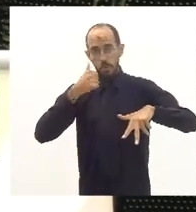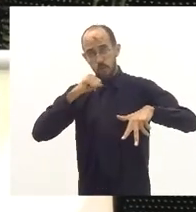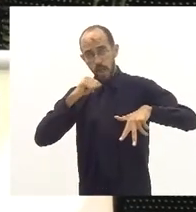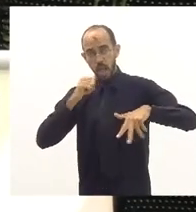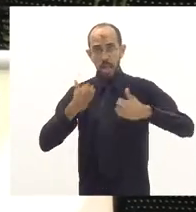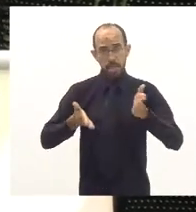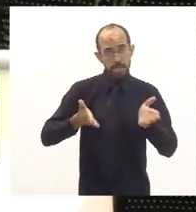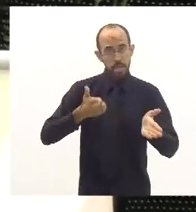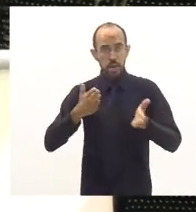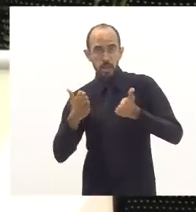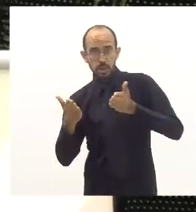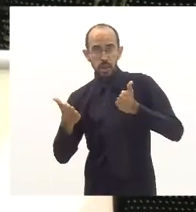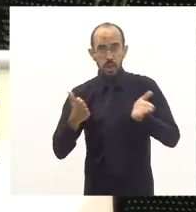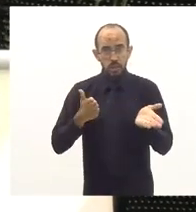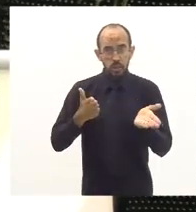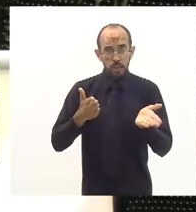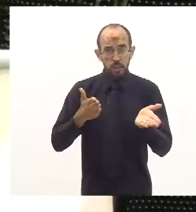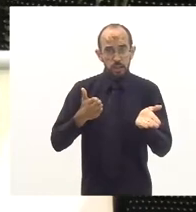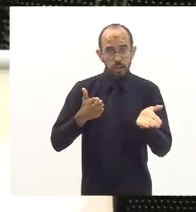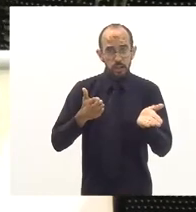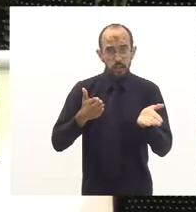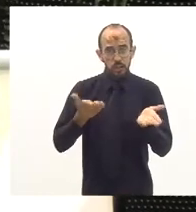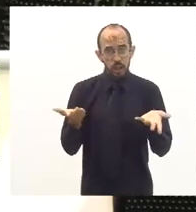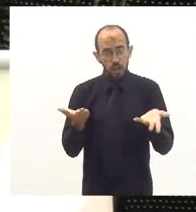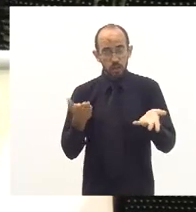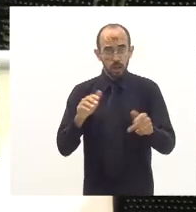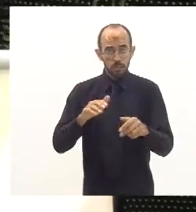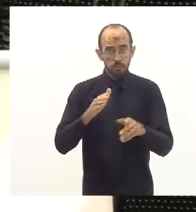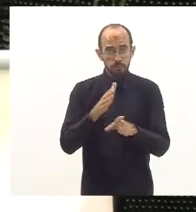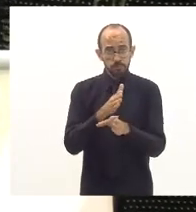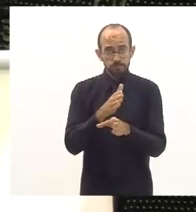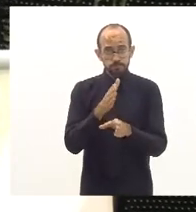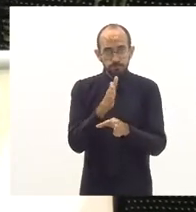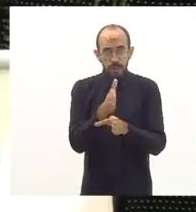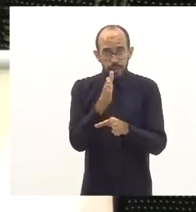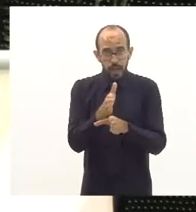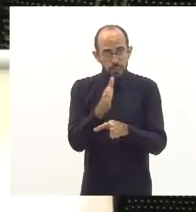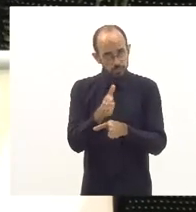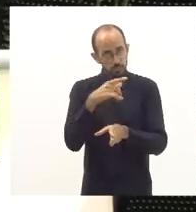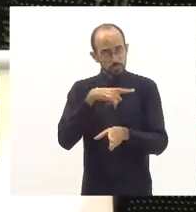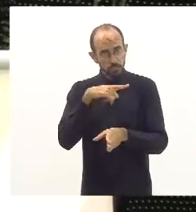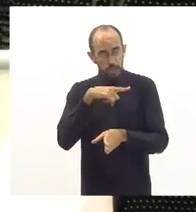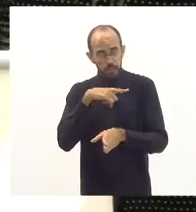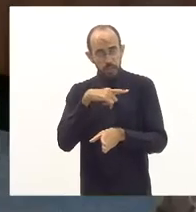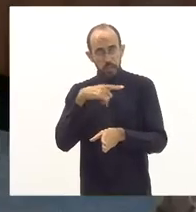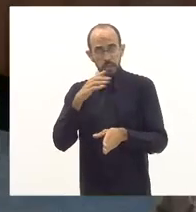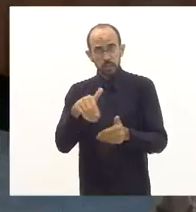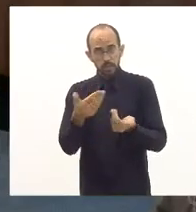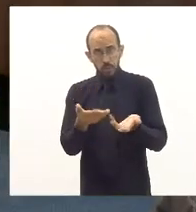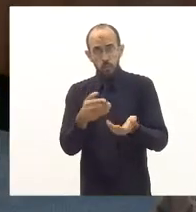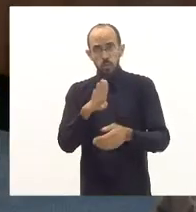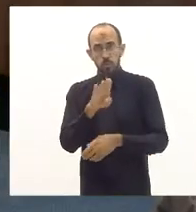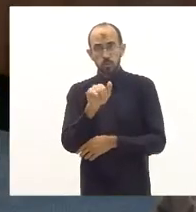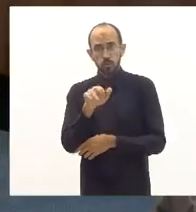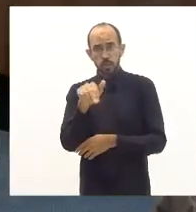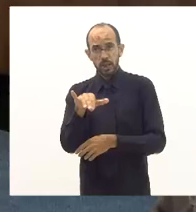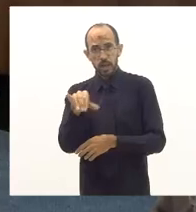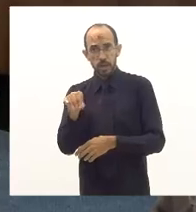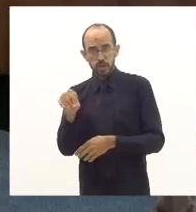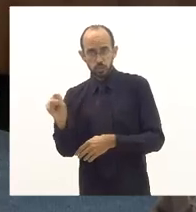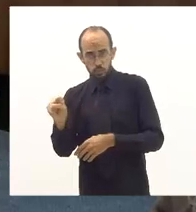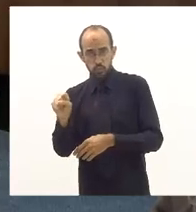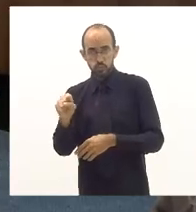o dia e a noite, há uma série de nuances. Dentre essas nuances, as pessoas não binárias